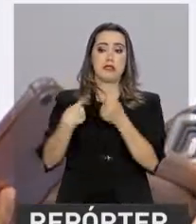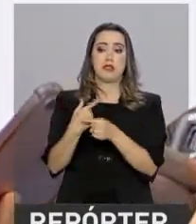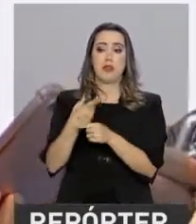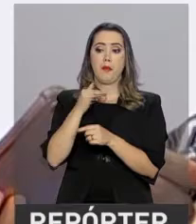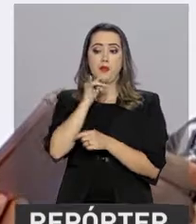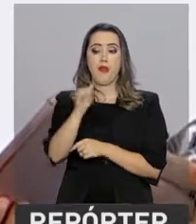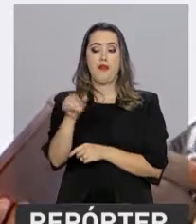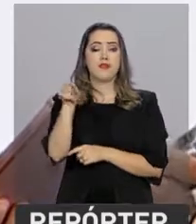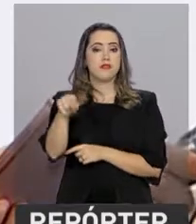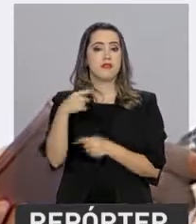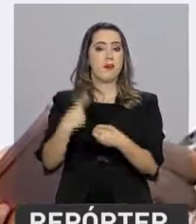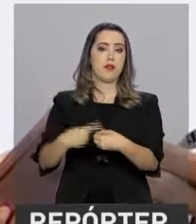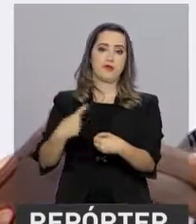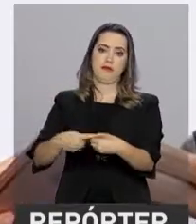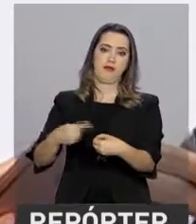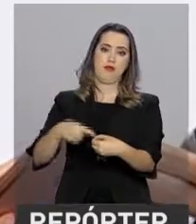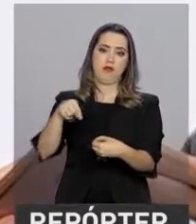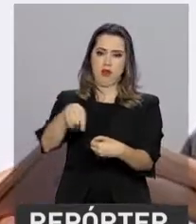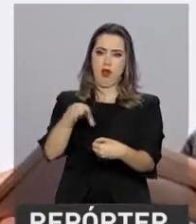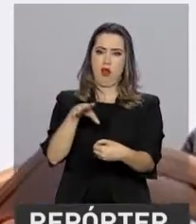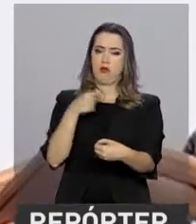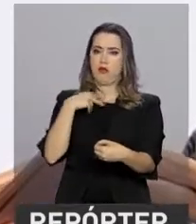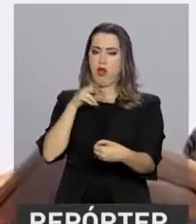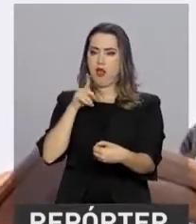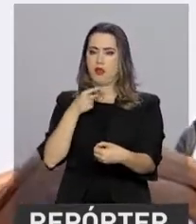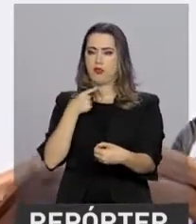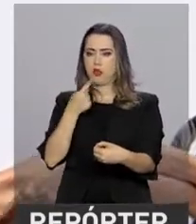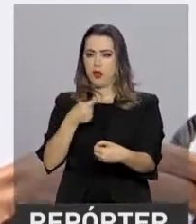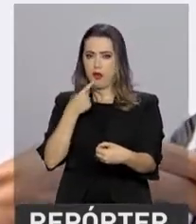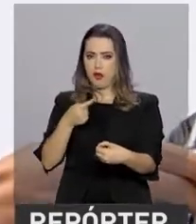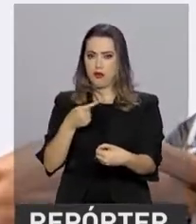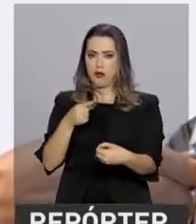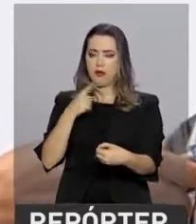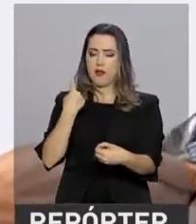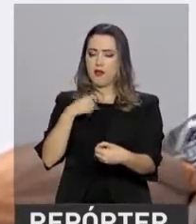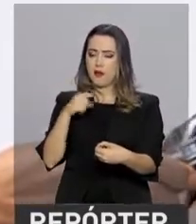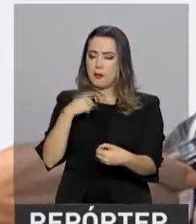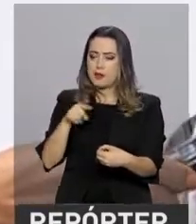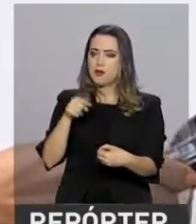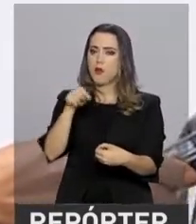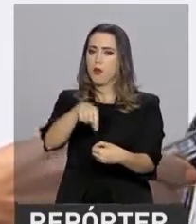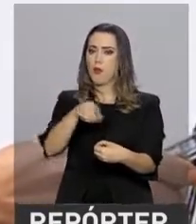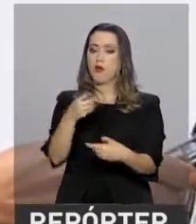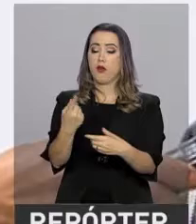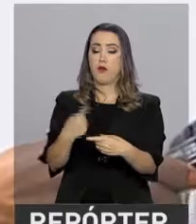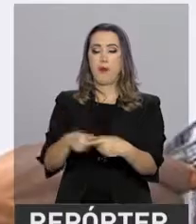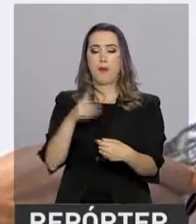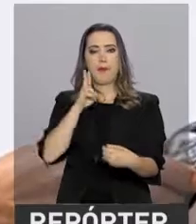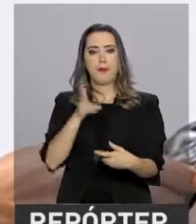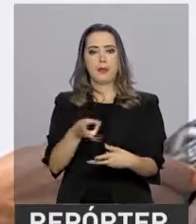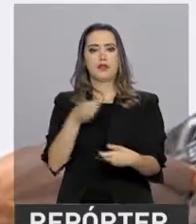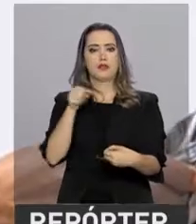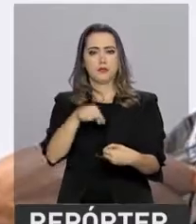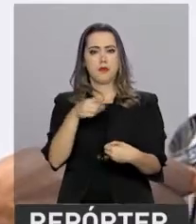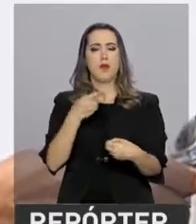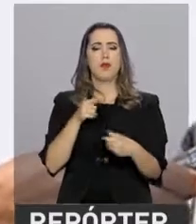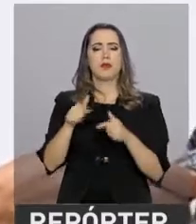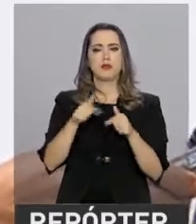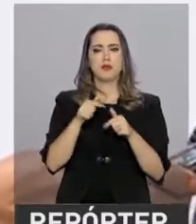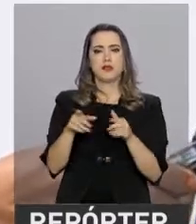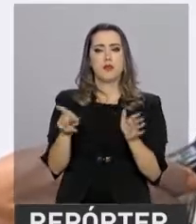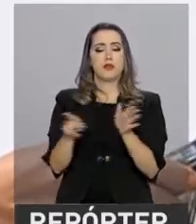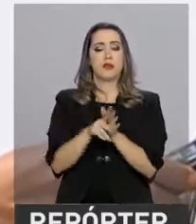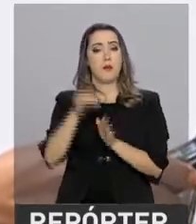os municípios, os estados, para que as denúncias sejam apuradas, no sentido de que a gente possa trabalhar tanto na repressão quanto na